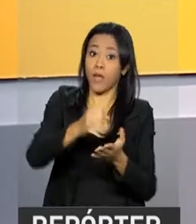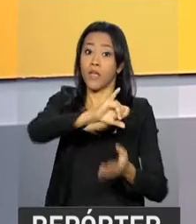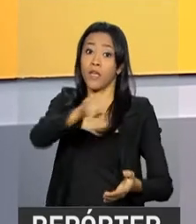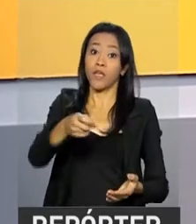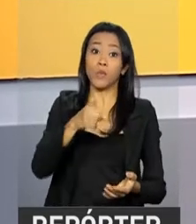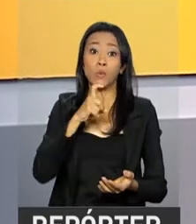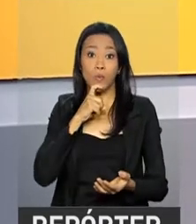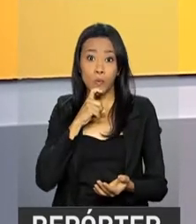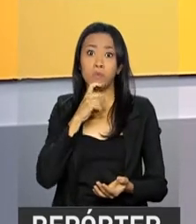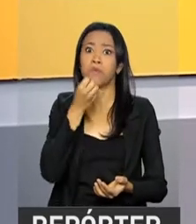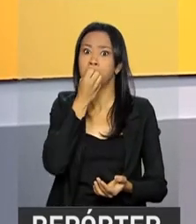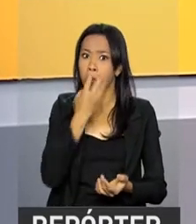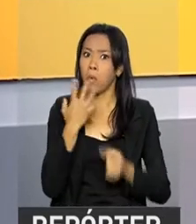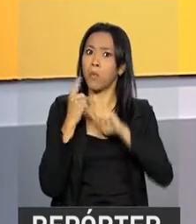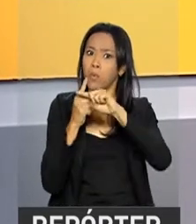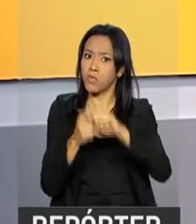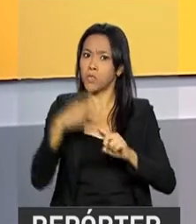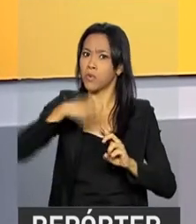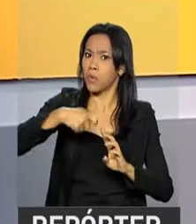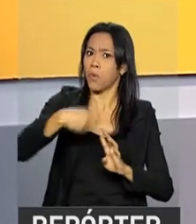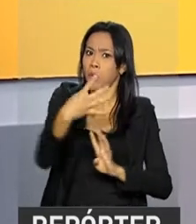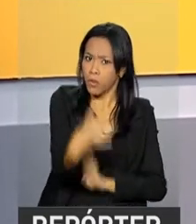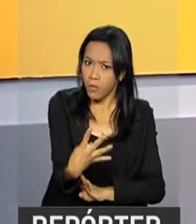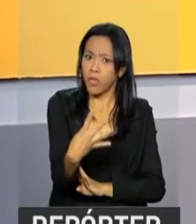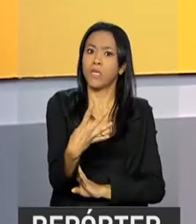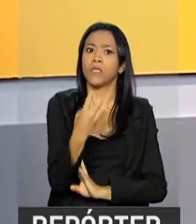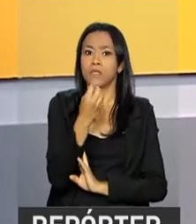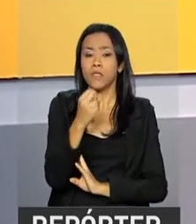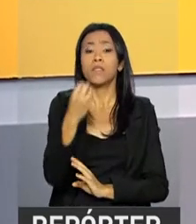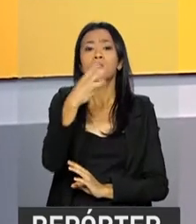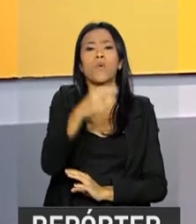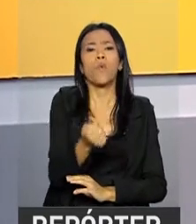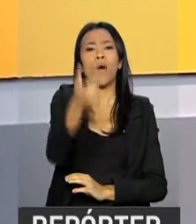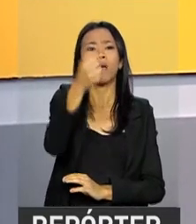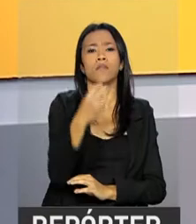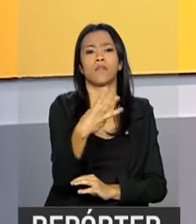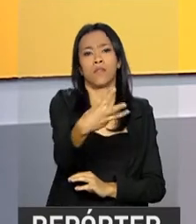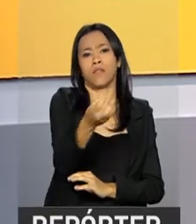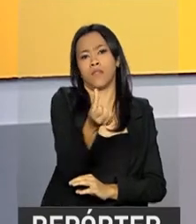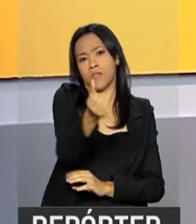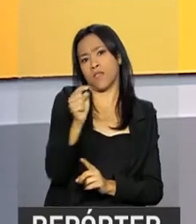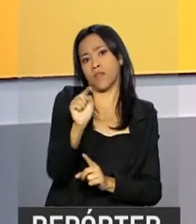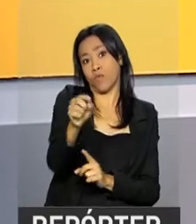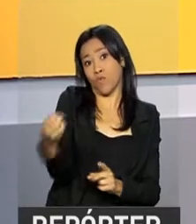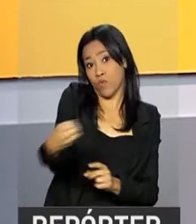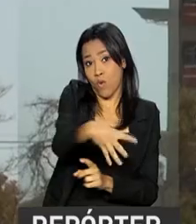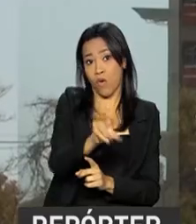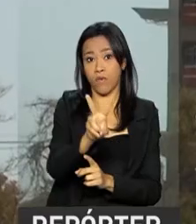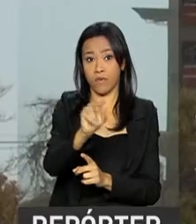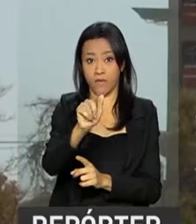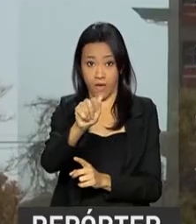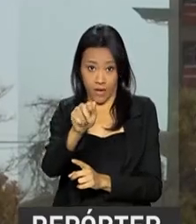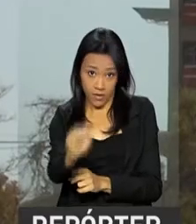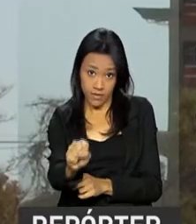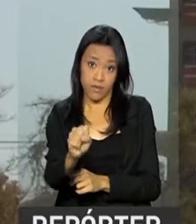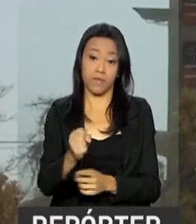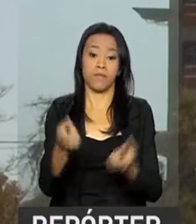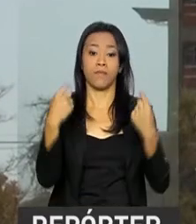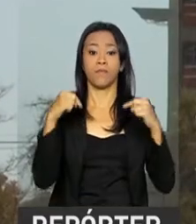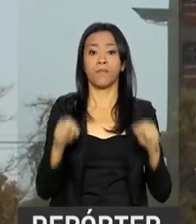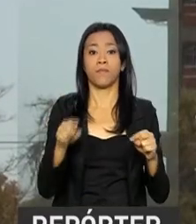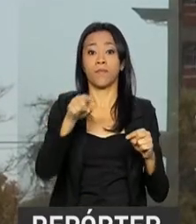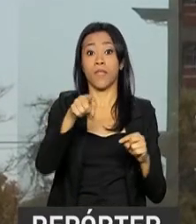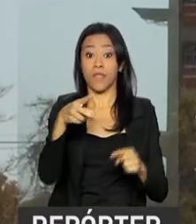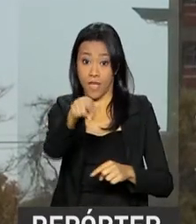saldo positivo pelo quarto mês consecutivo, com quase 36 mil novas vagas. A